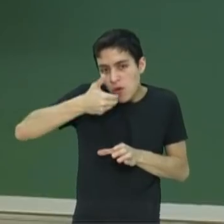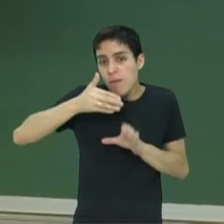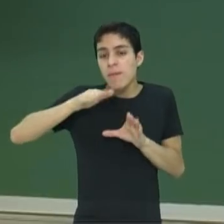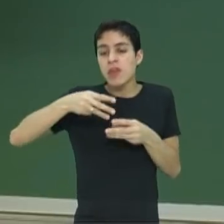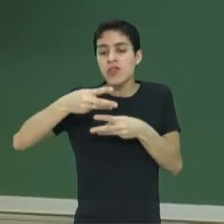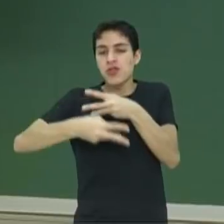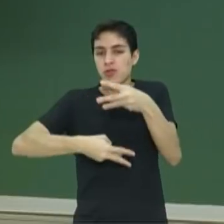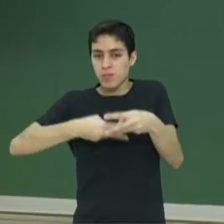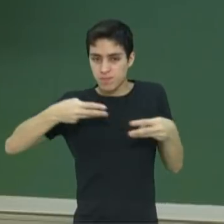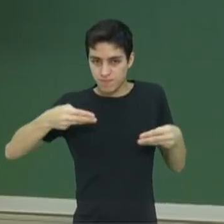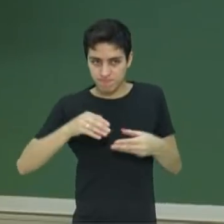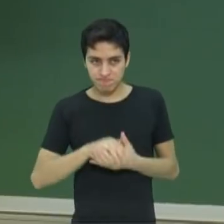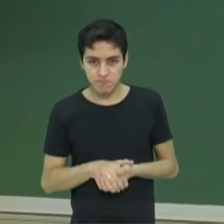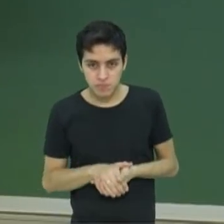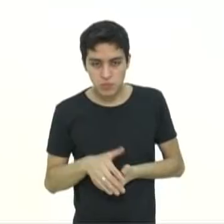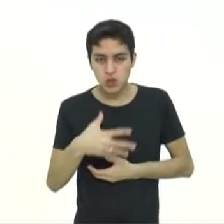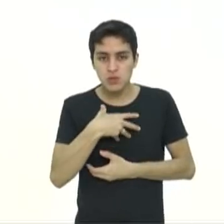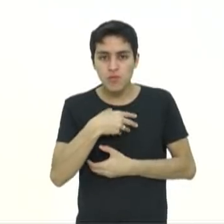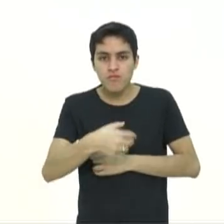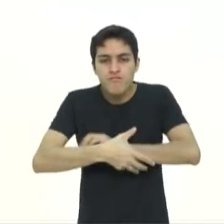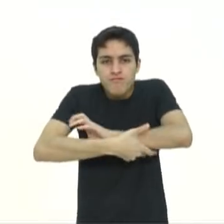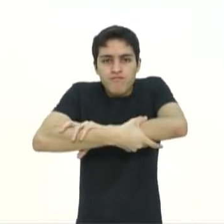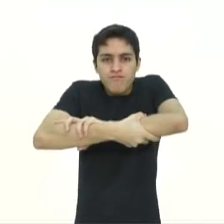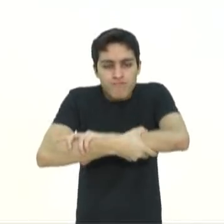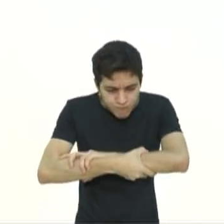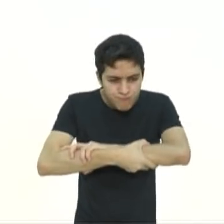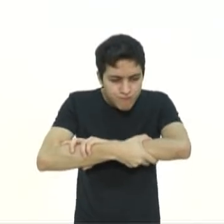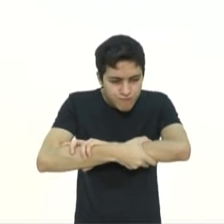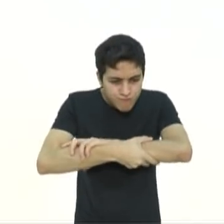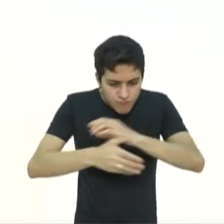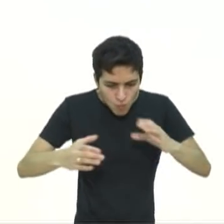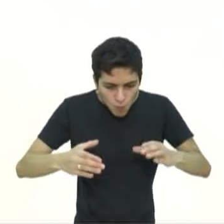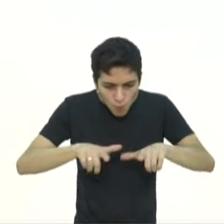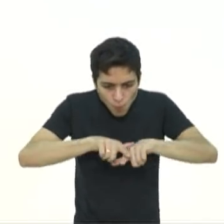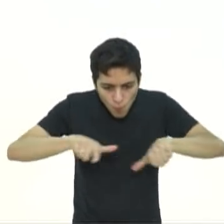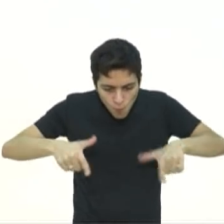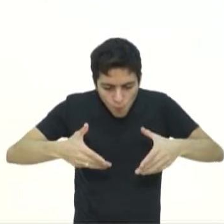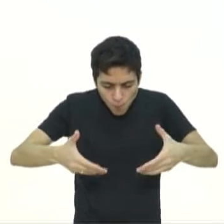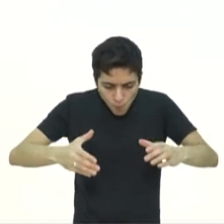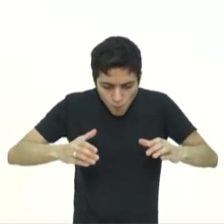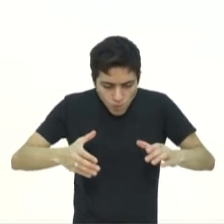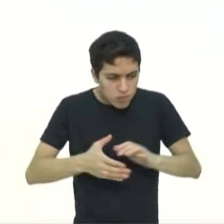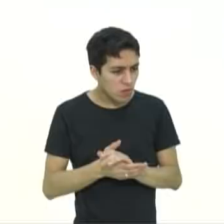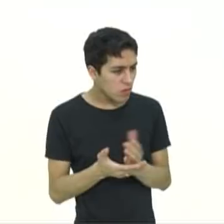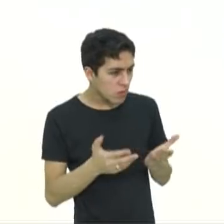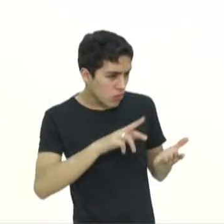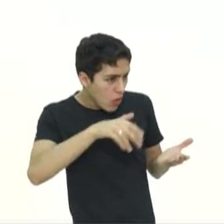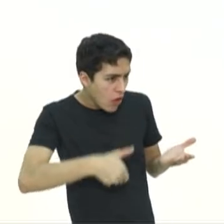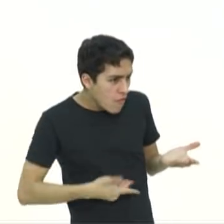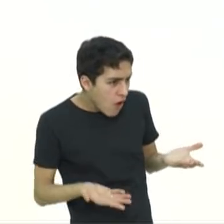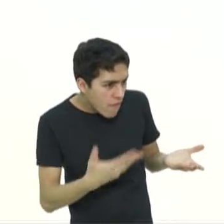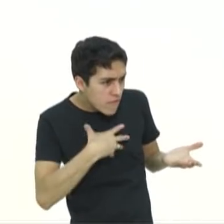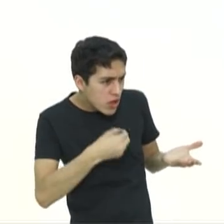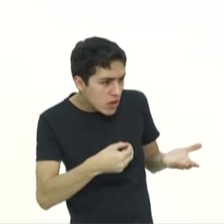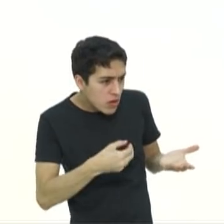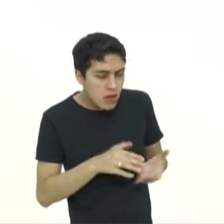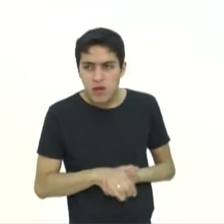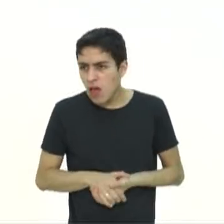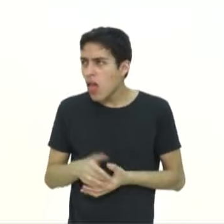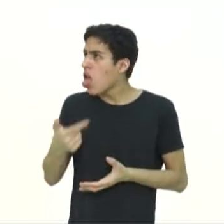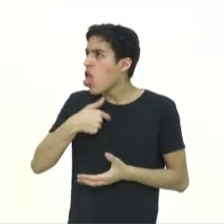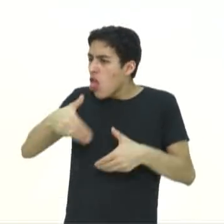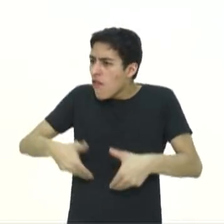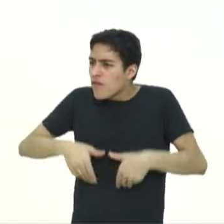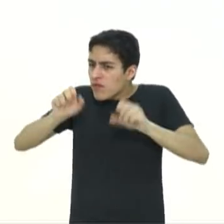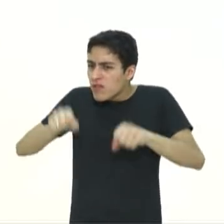O filho olha emburrado o prato vazio. O pai pergunta se não está com fome. Com fome eu tô. Não